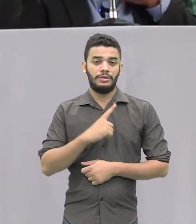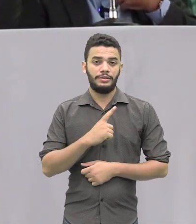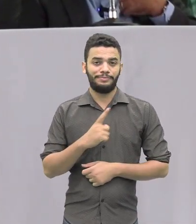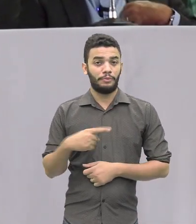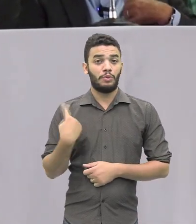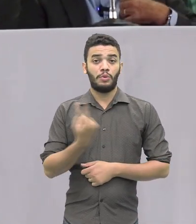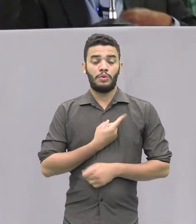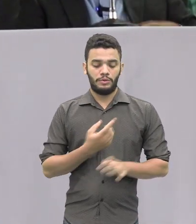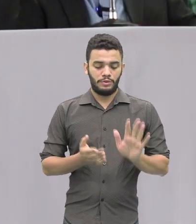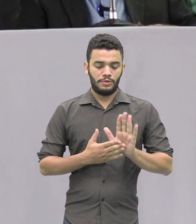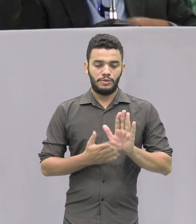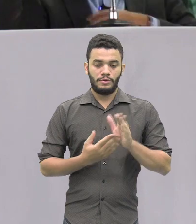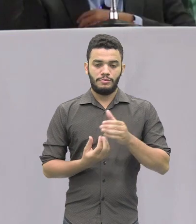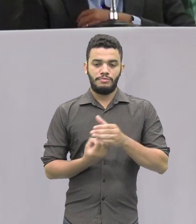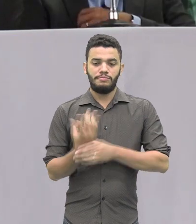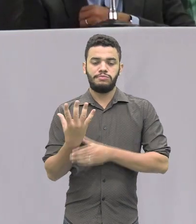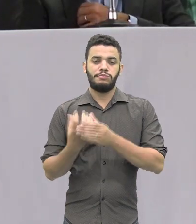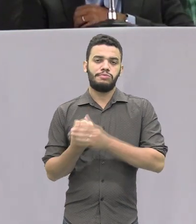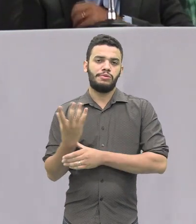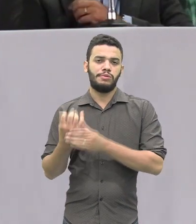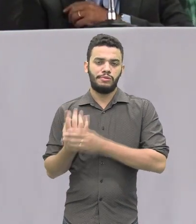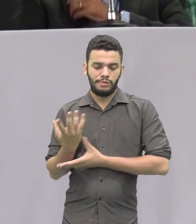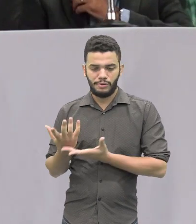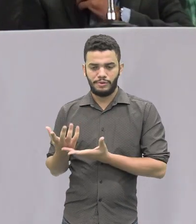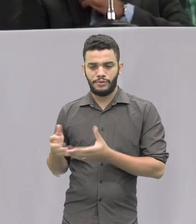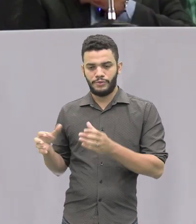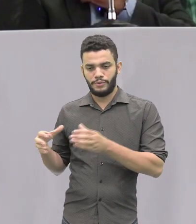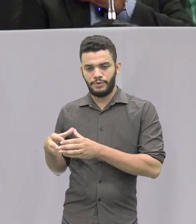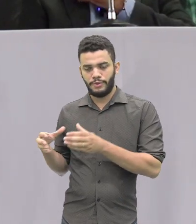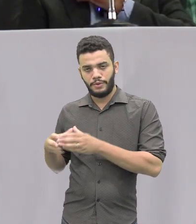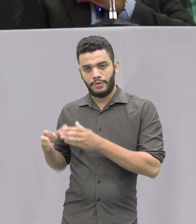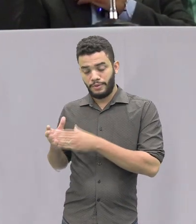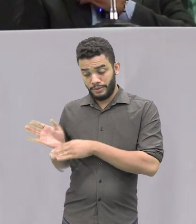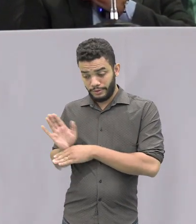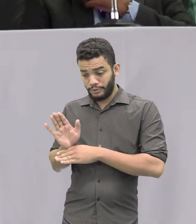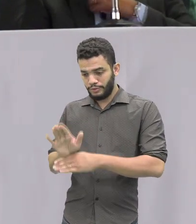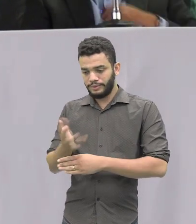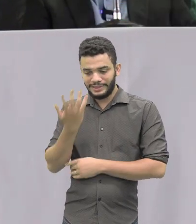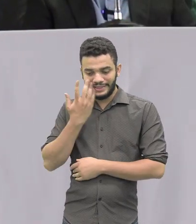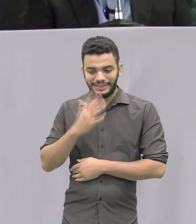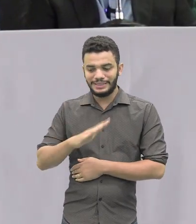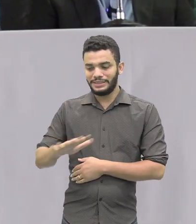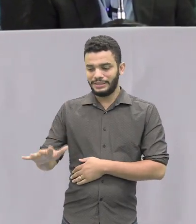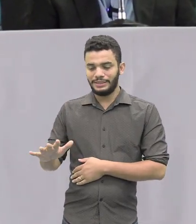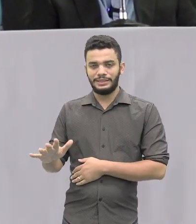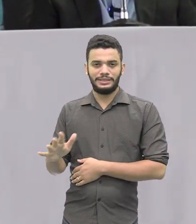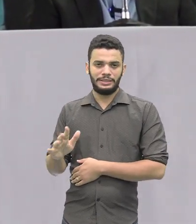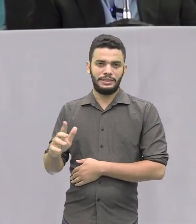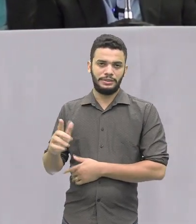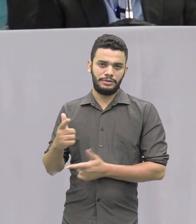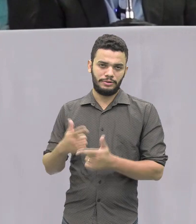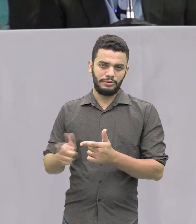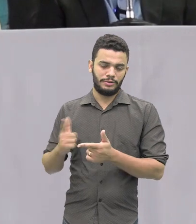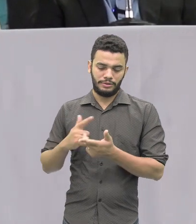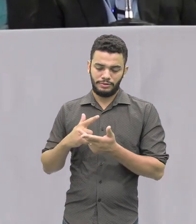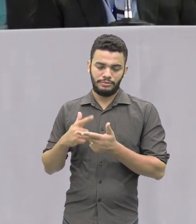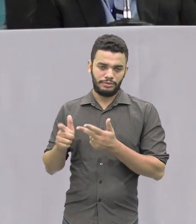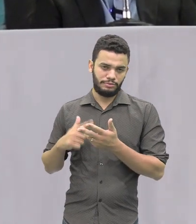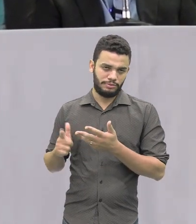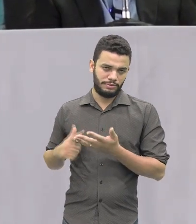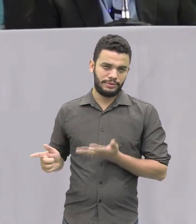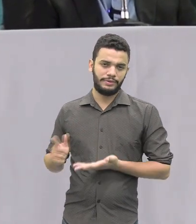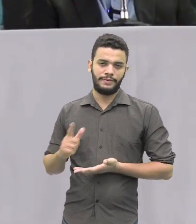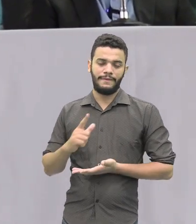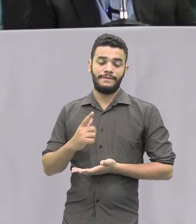leitos de UTI pediátricas né que eram Uma demanda um pleito de muito muito antigo na nossa comunidade